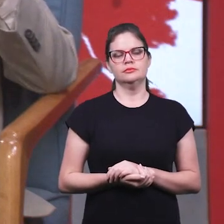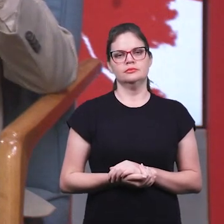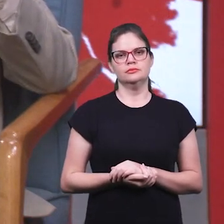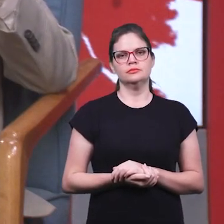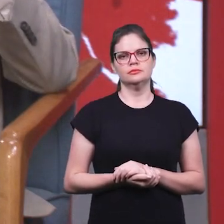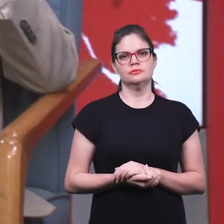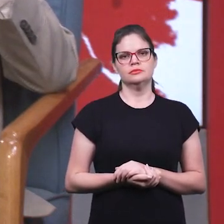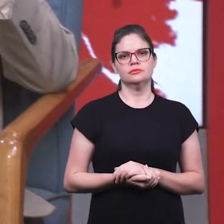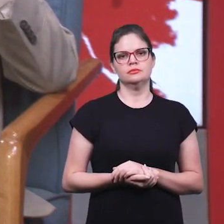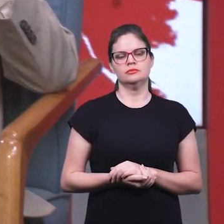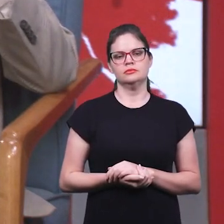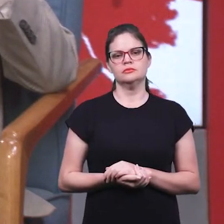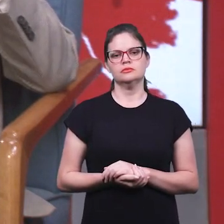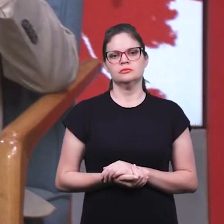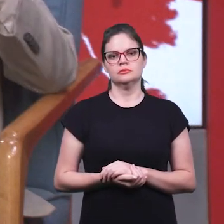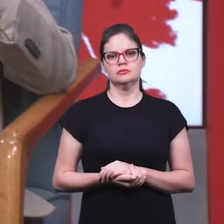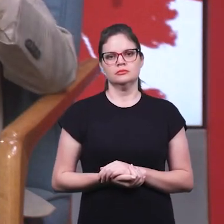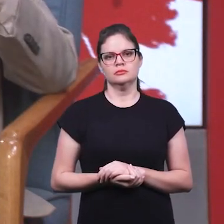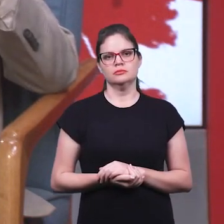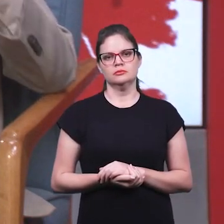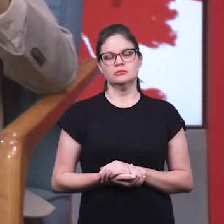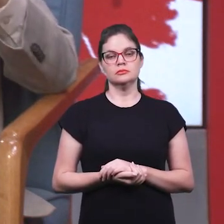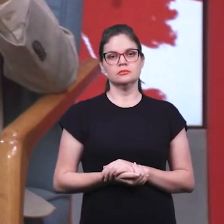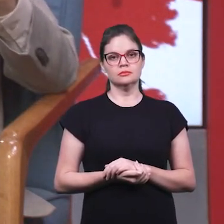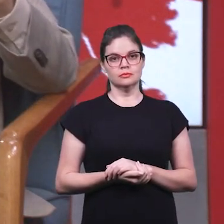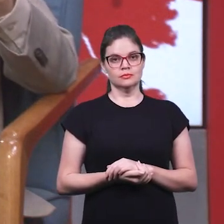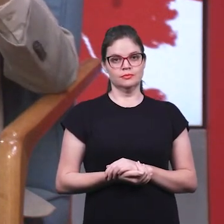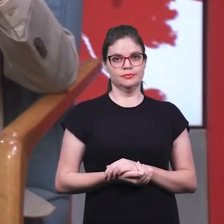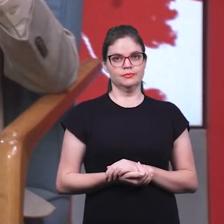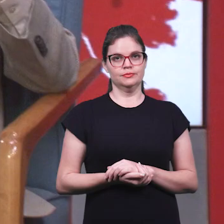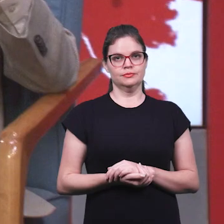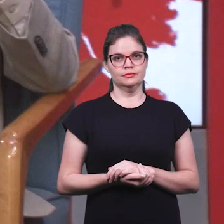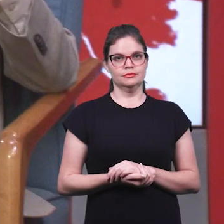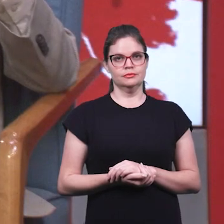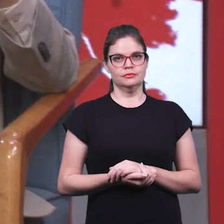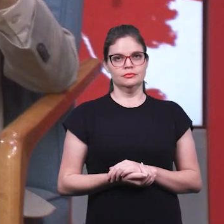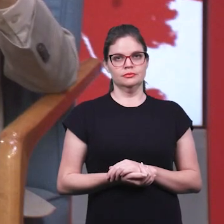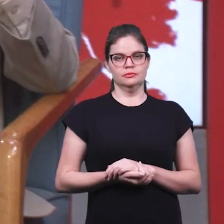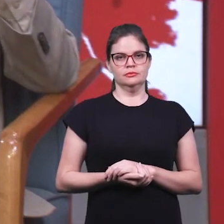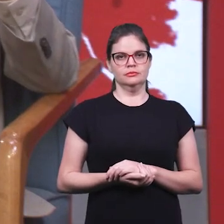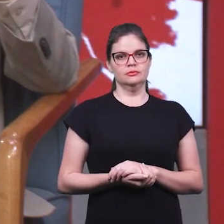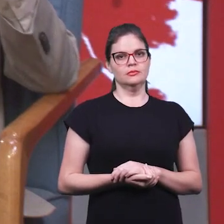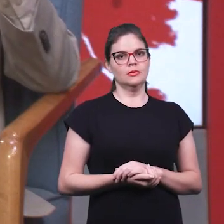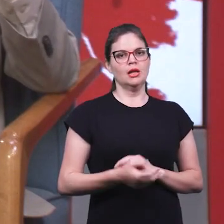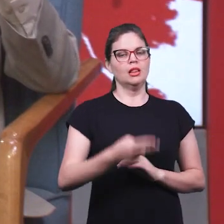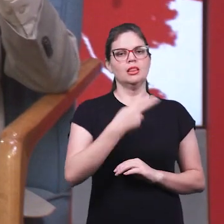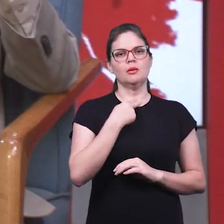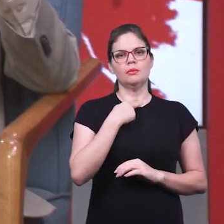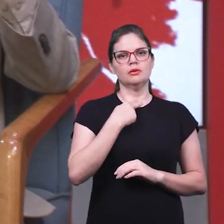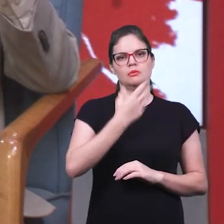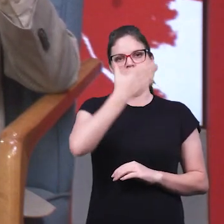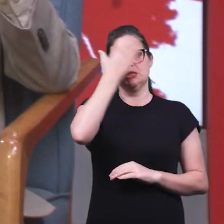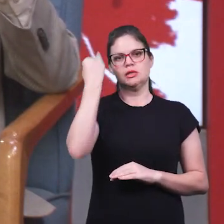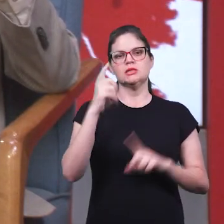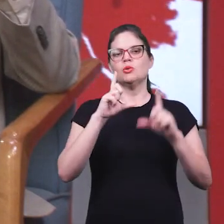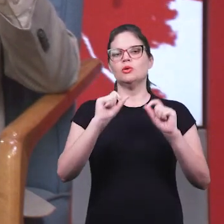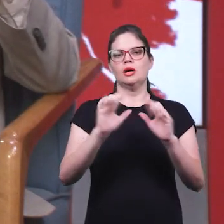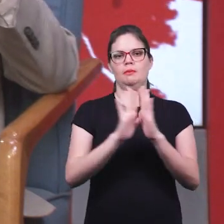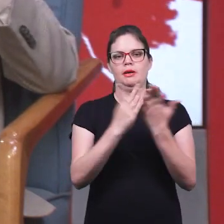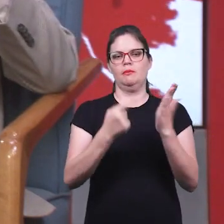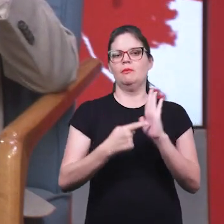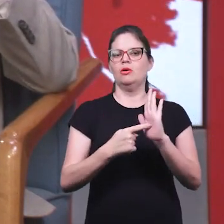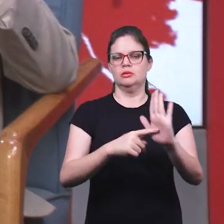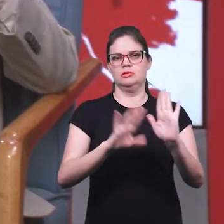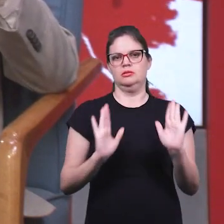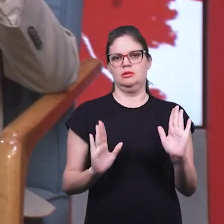para nós não verificar aquilo que é a citação bíblica. Nós temos que